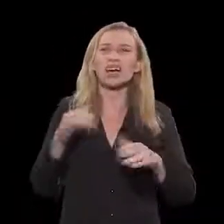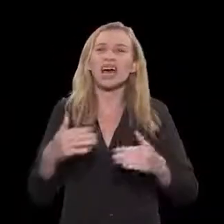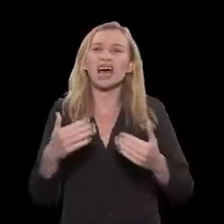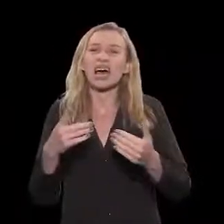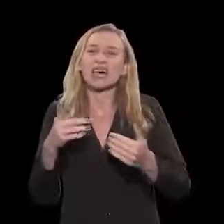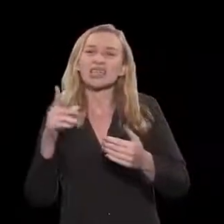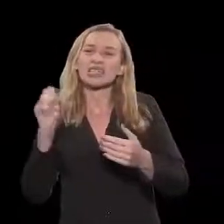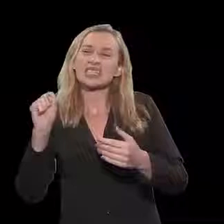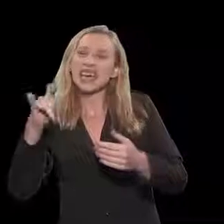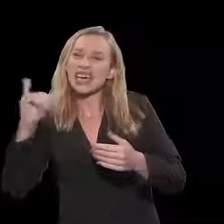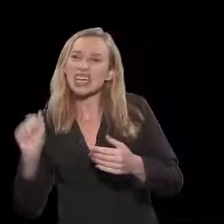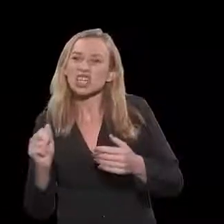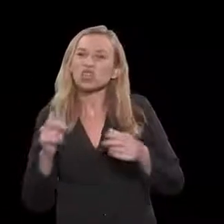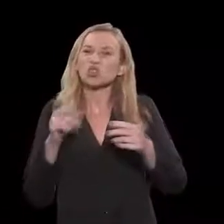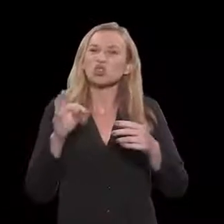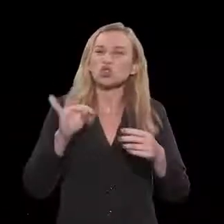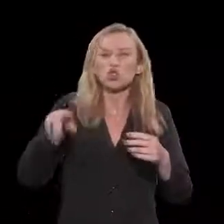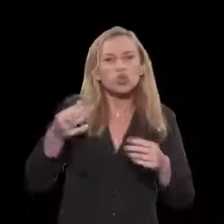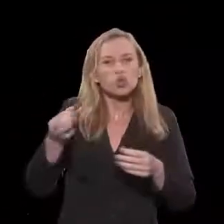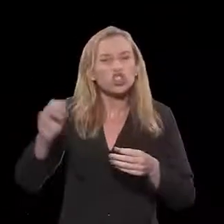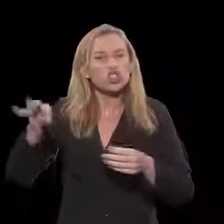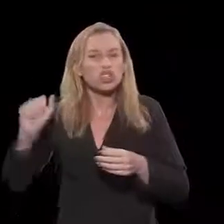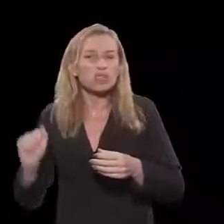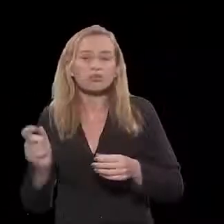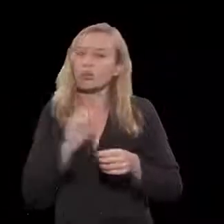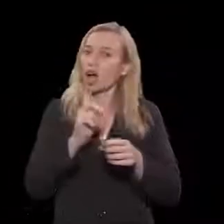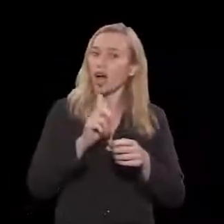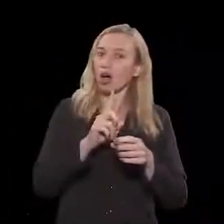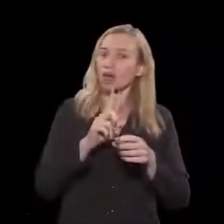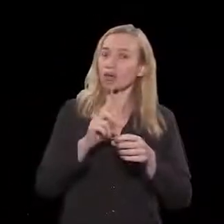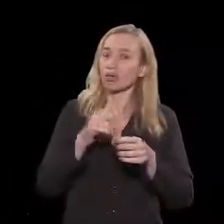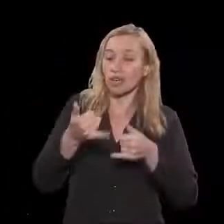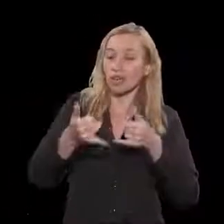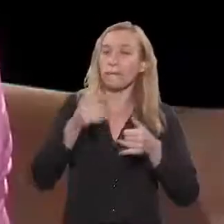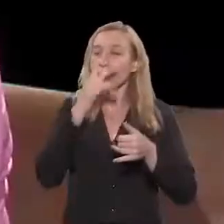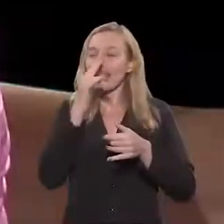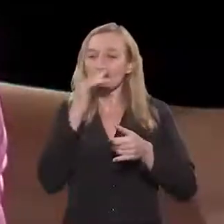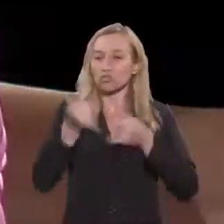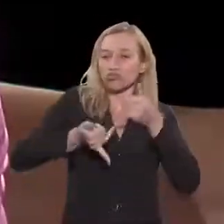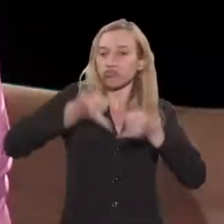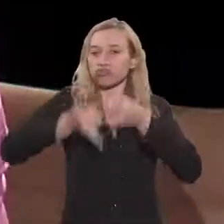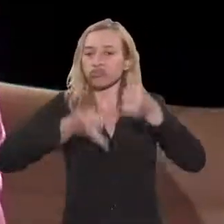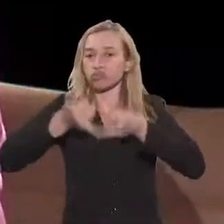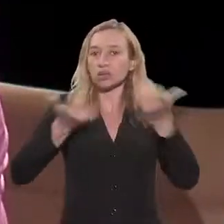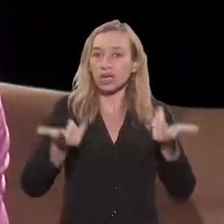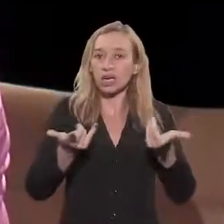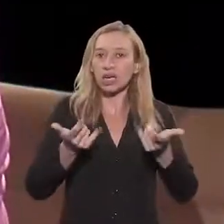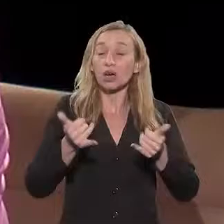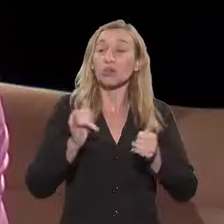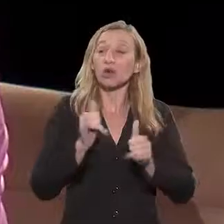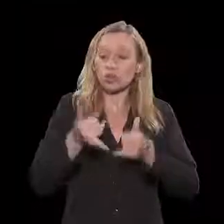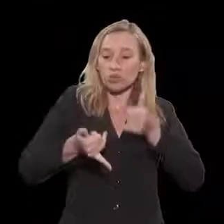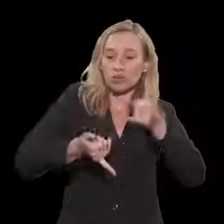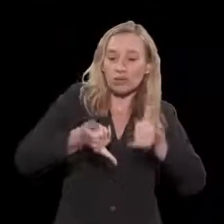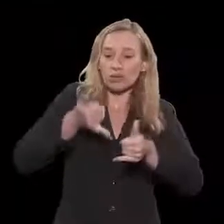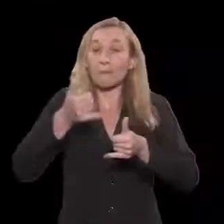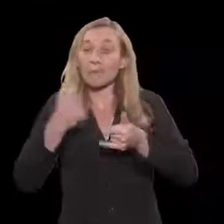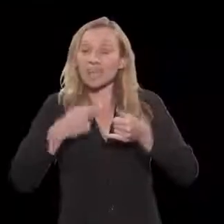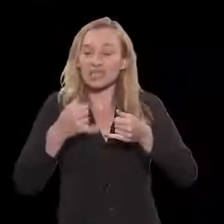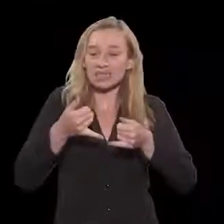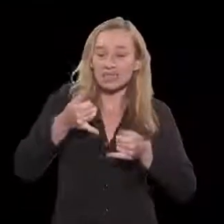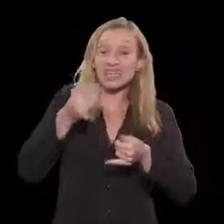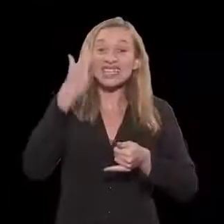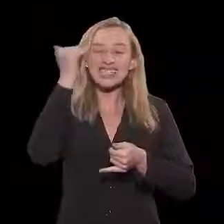justa, né? E aí eu brinco dizendo que não, o Rodadas é tipo um salto-agulha, sabe? Porque, primeiro, salto-agulha você precisa de